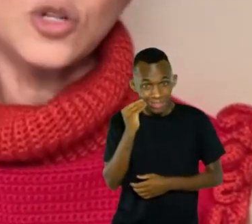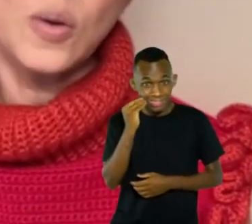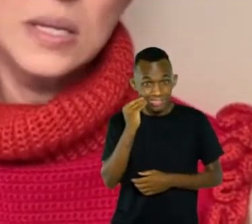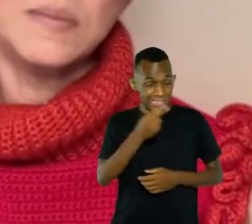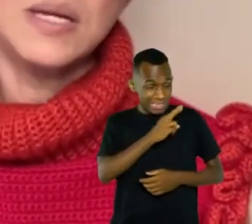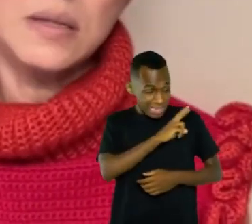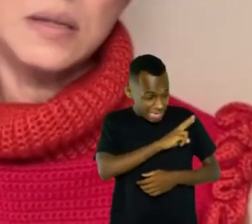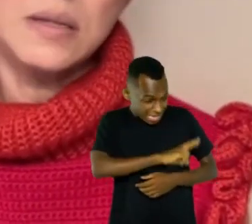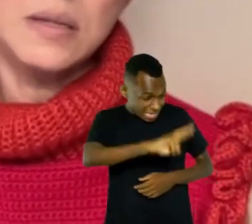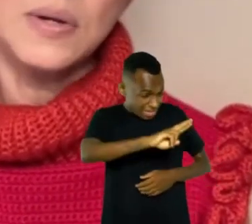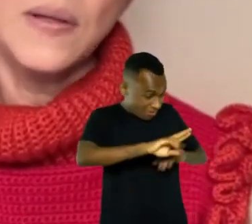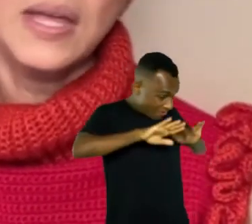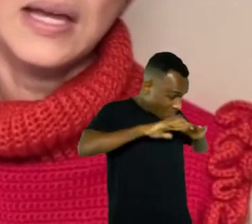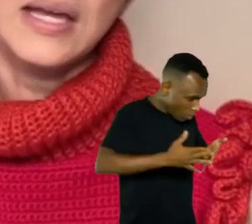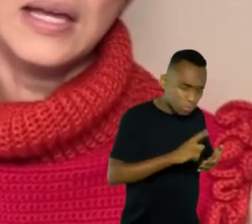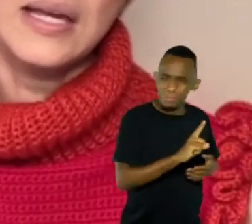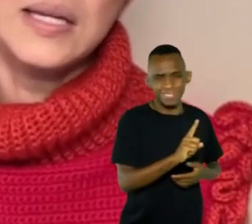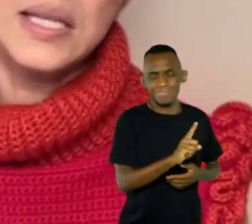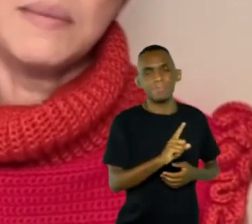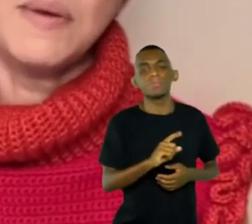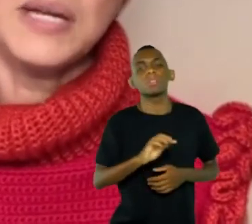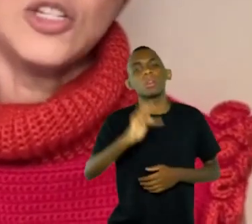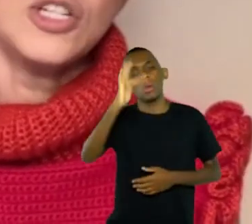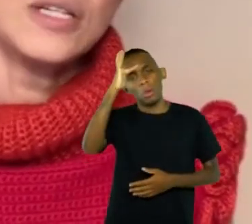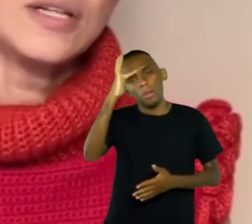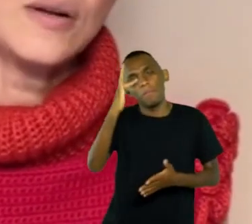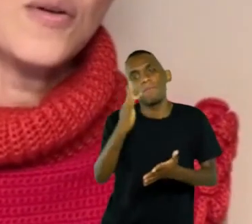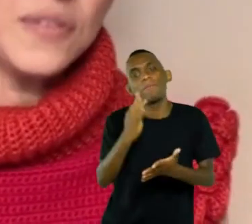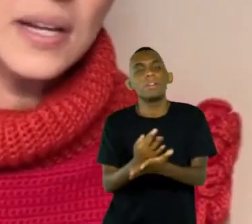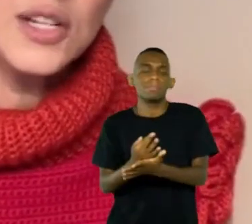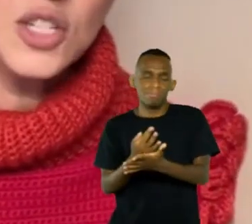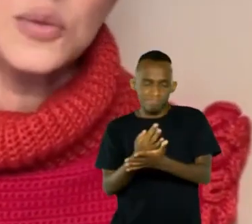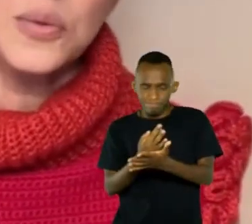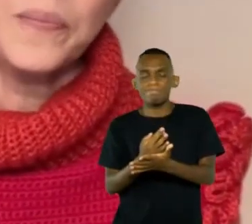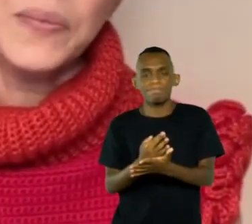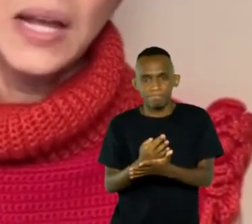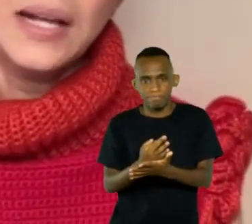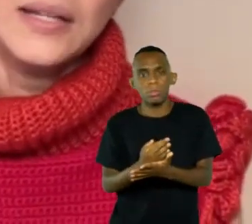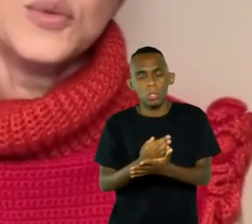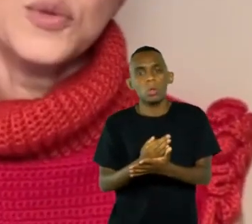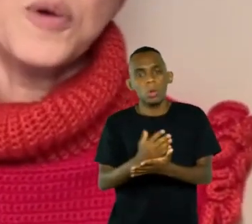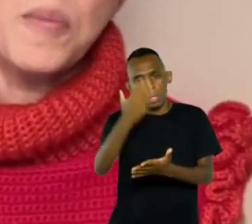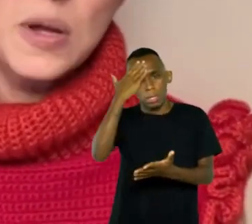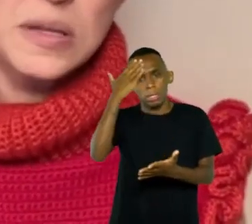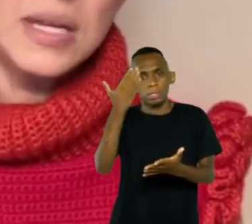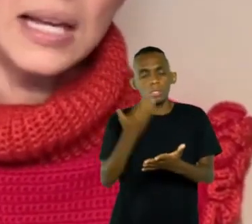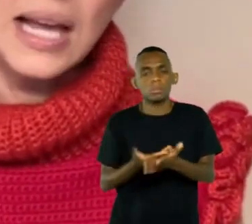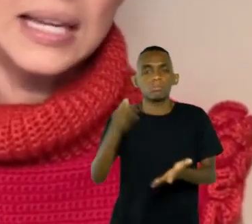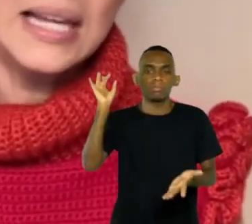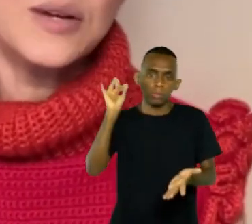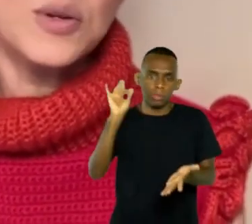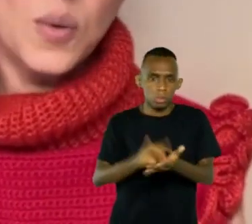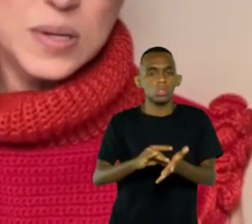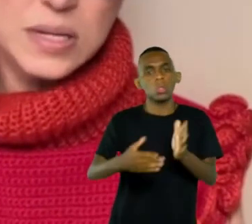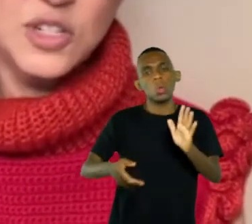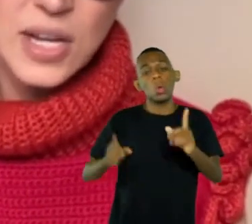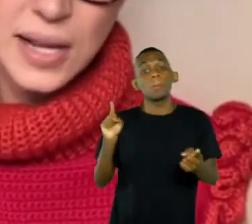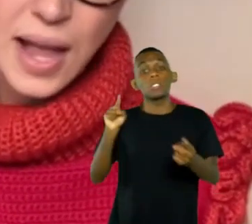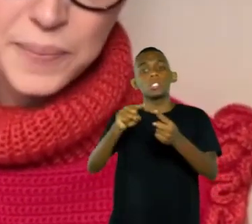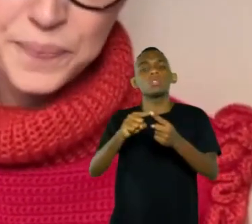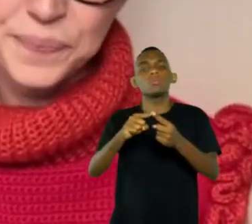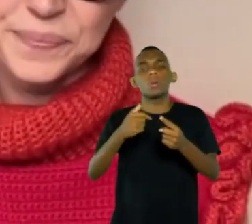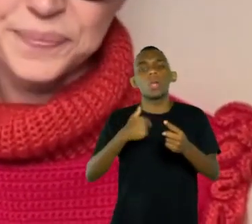sou religiosa, mas sou uma pessoa extremamente confiante no propósito aquele que eu não